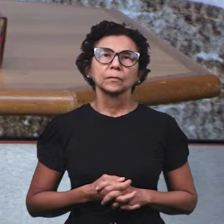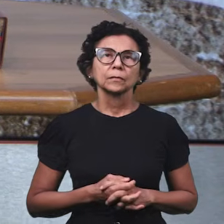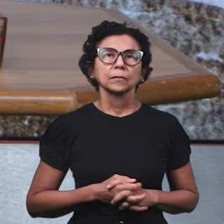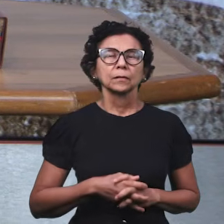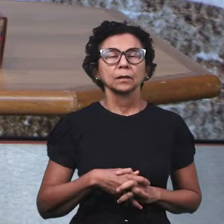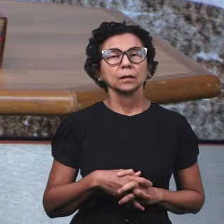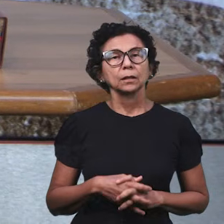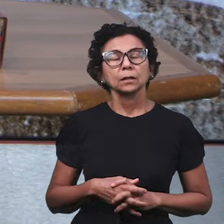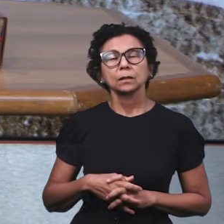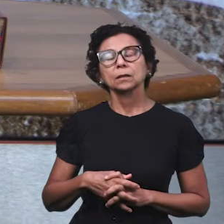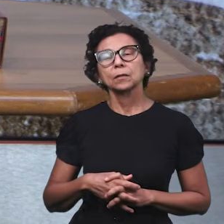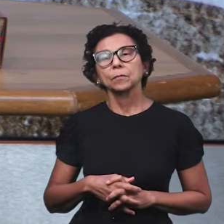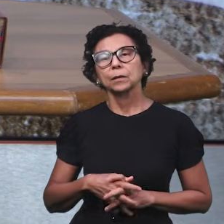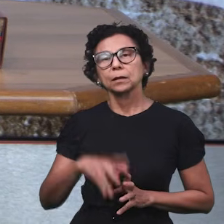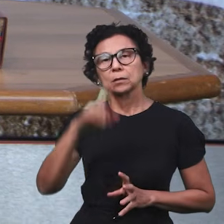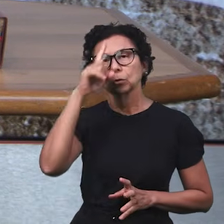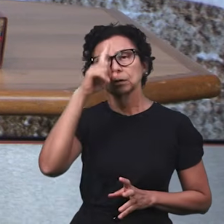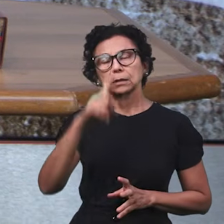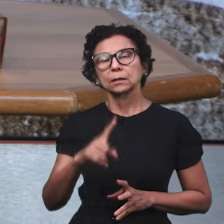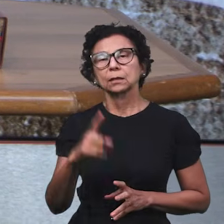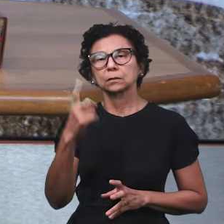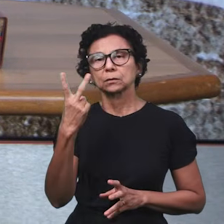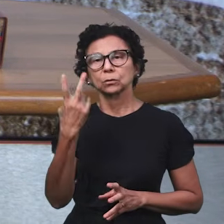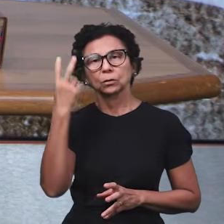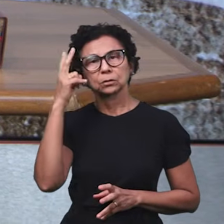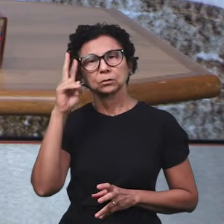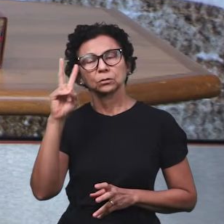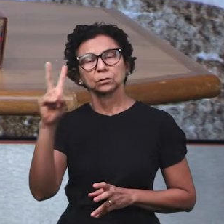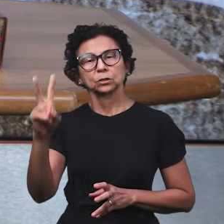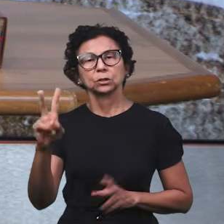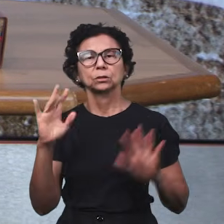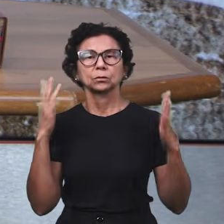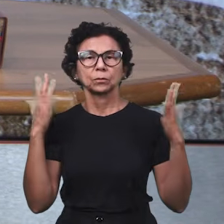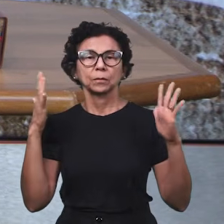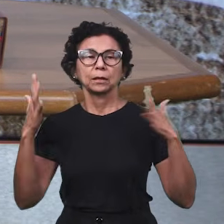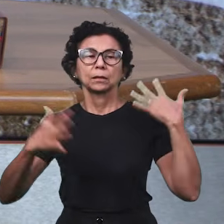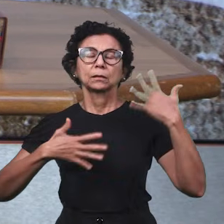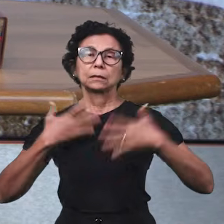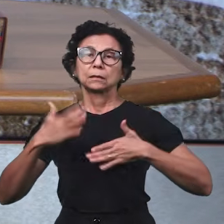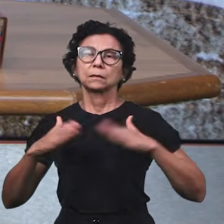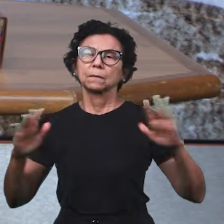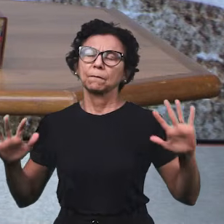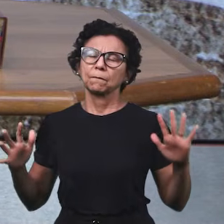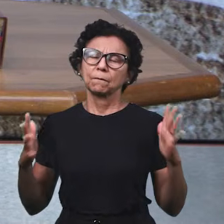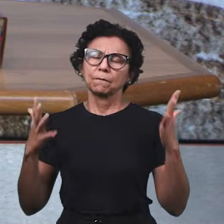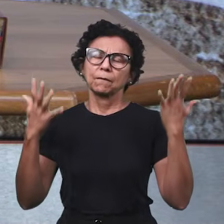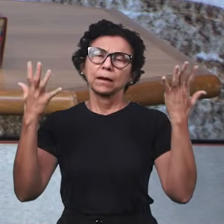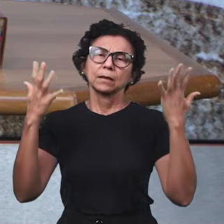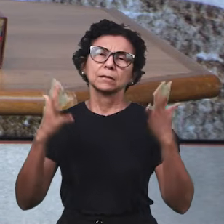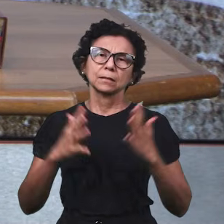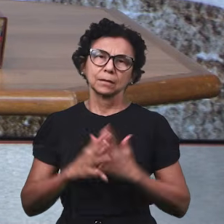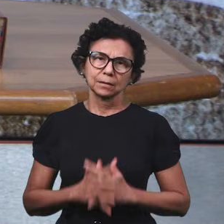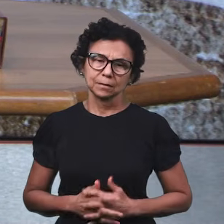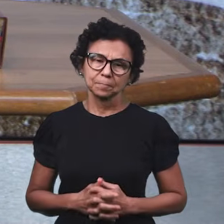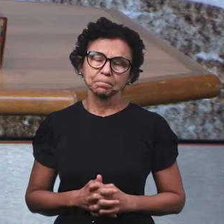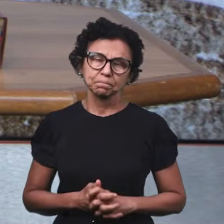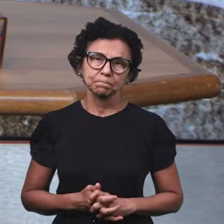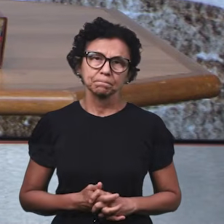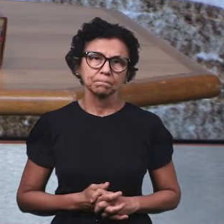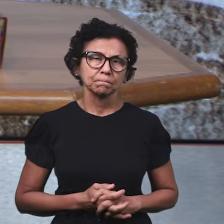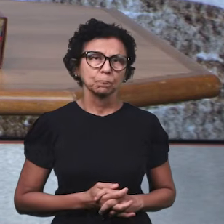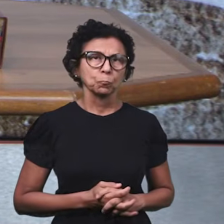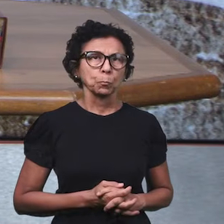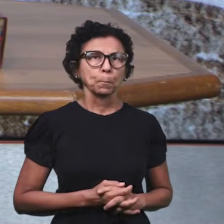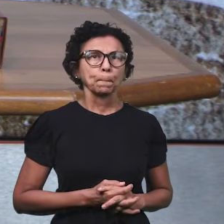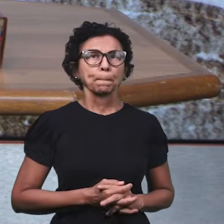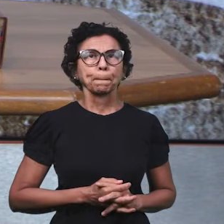2 dias em que seriam dias de alegria, dias de festa, de folguedo, porque o Senhor